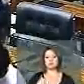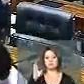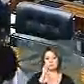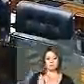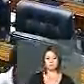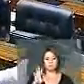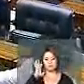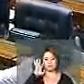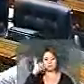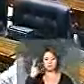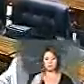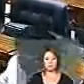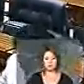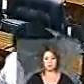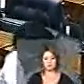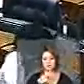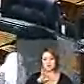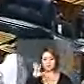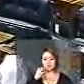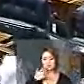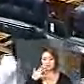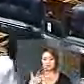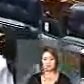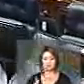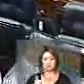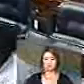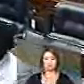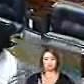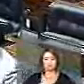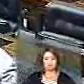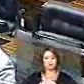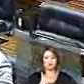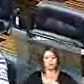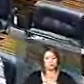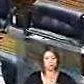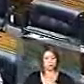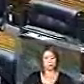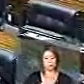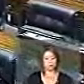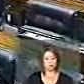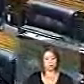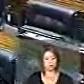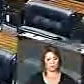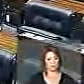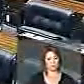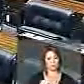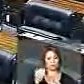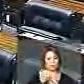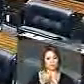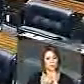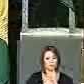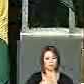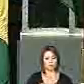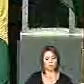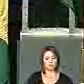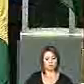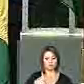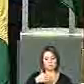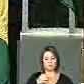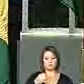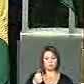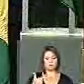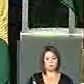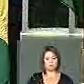Brasil decidiu não dar nenhum passo atrás no programa de desenvolvimento que foi inaugurado em 2002